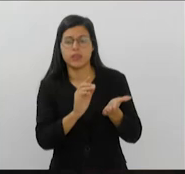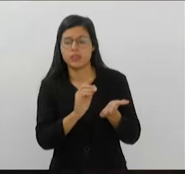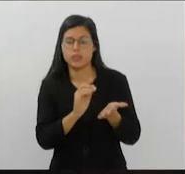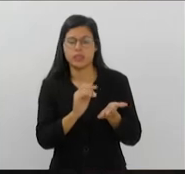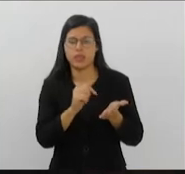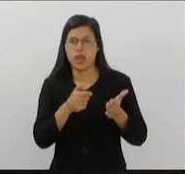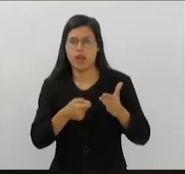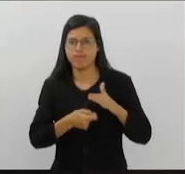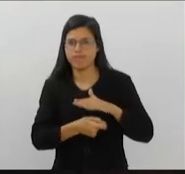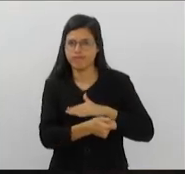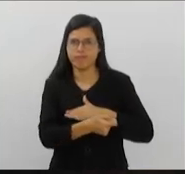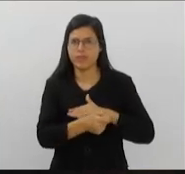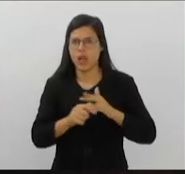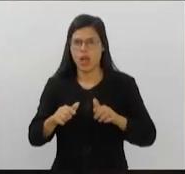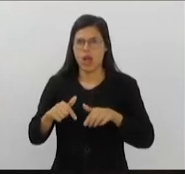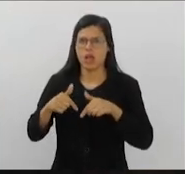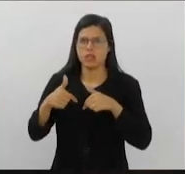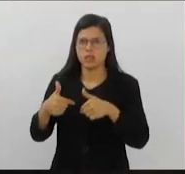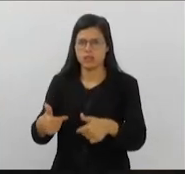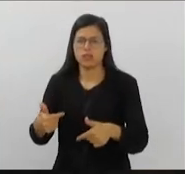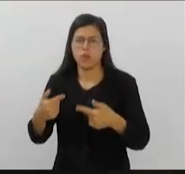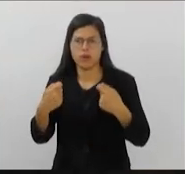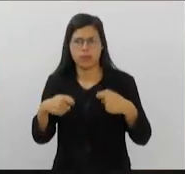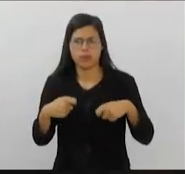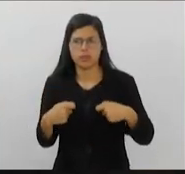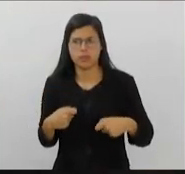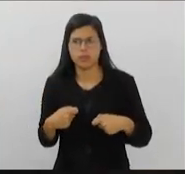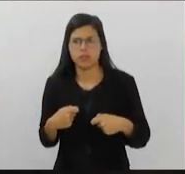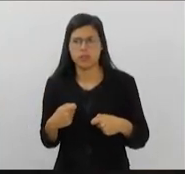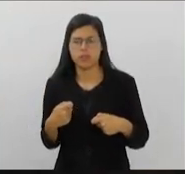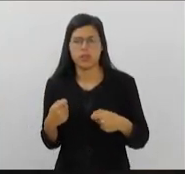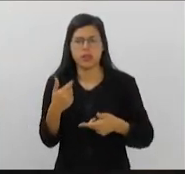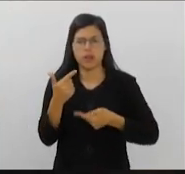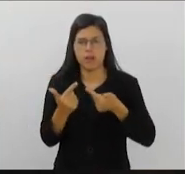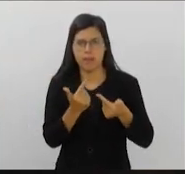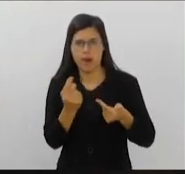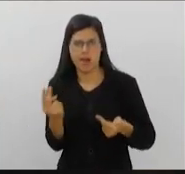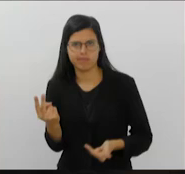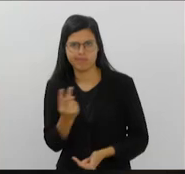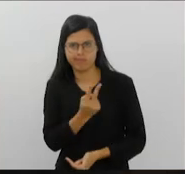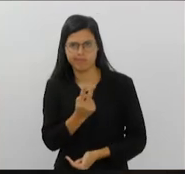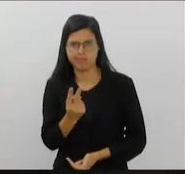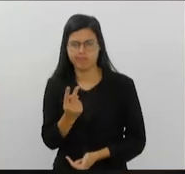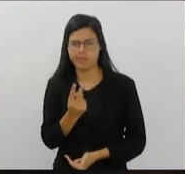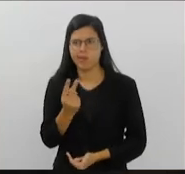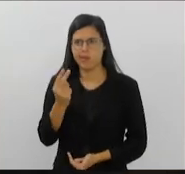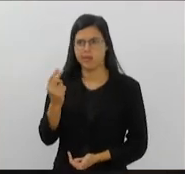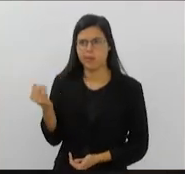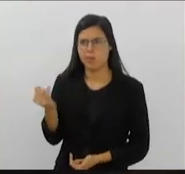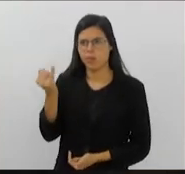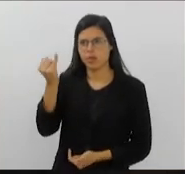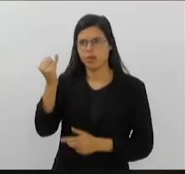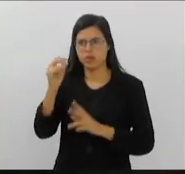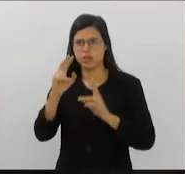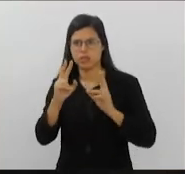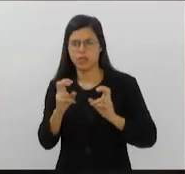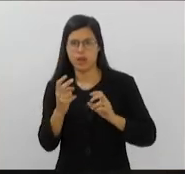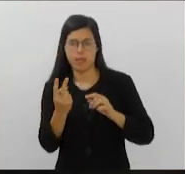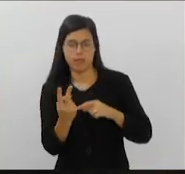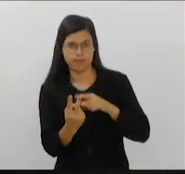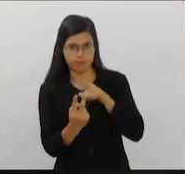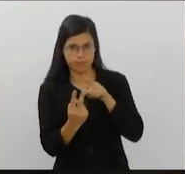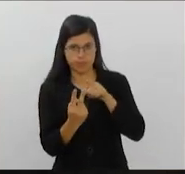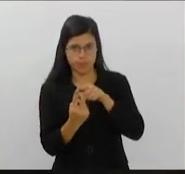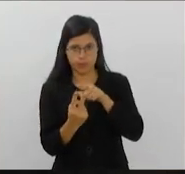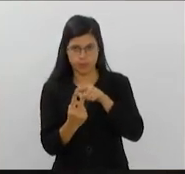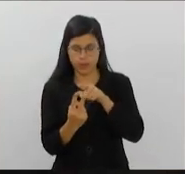para garantir que a gente consiga trabalhar nos dois eixos que são fundamentais para a gente tratar desse tema. O primeiro eixo